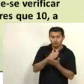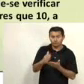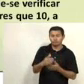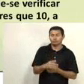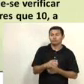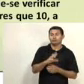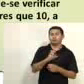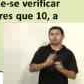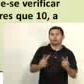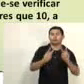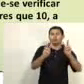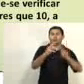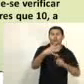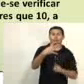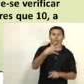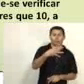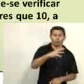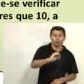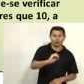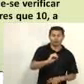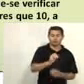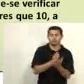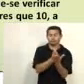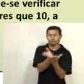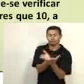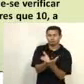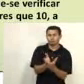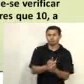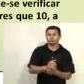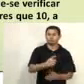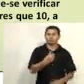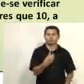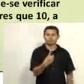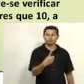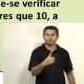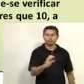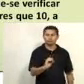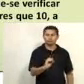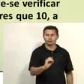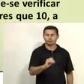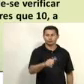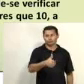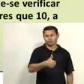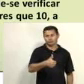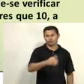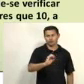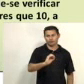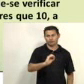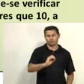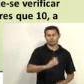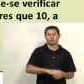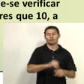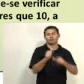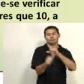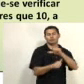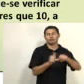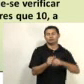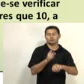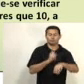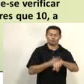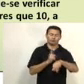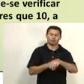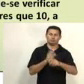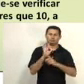com média 40 e desvio padrão 10, o desvio padrão fosse mudado. Nesse momento